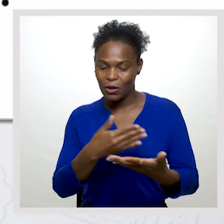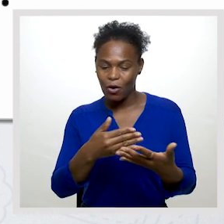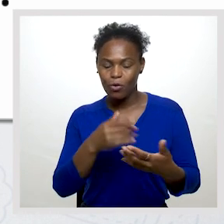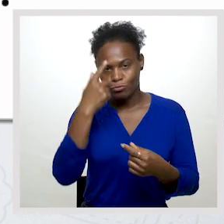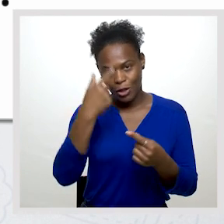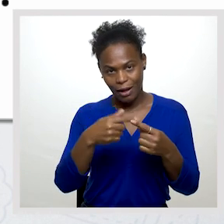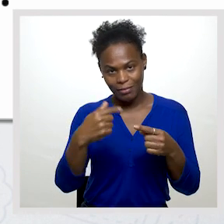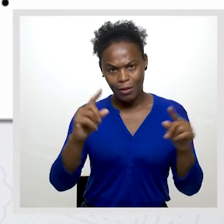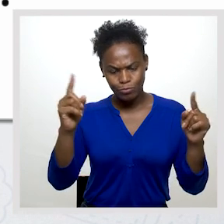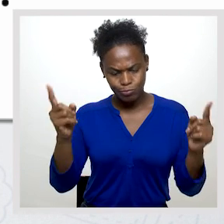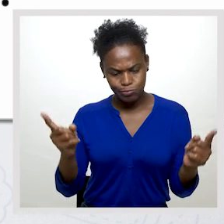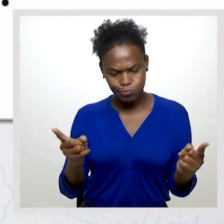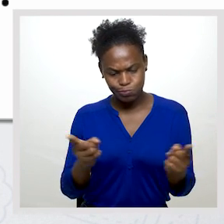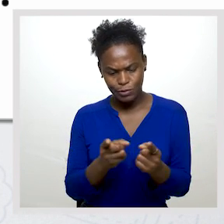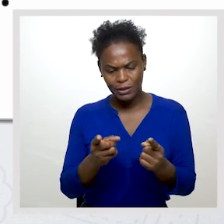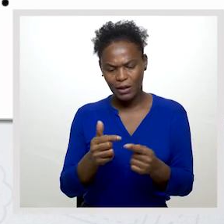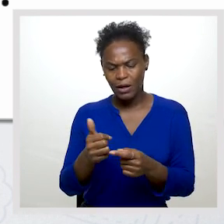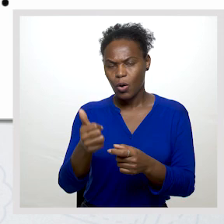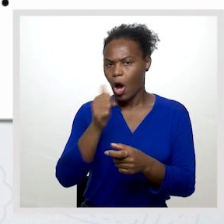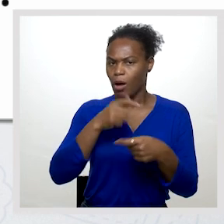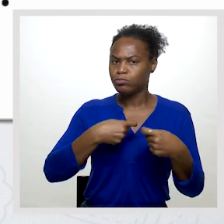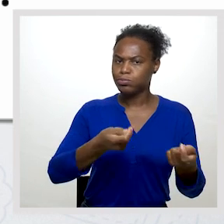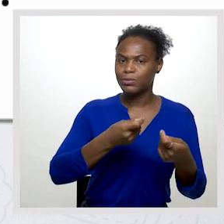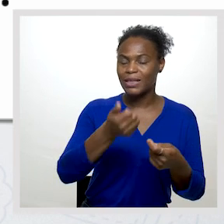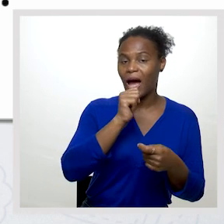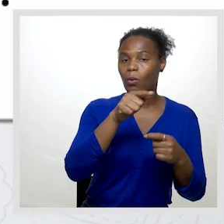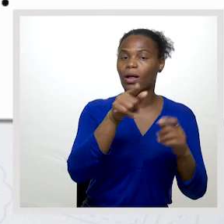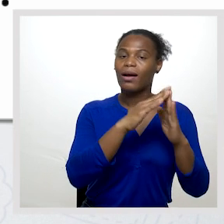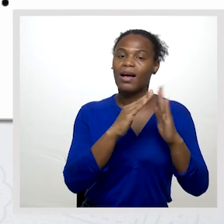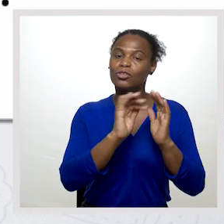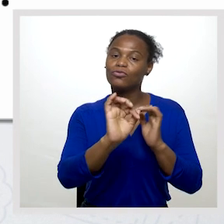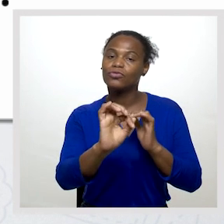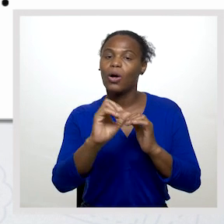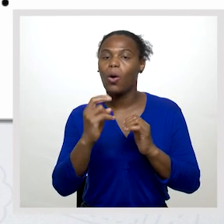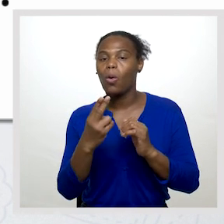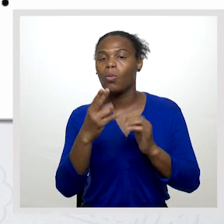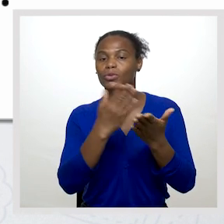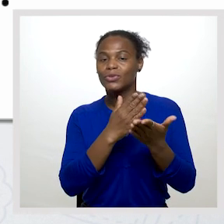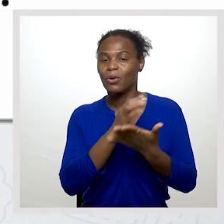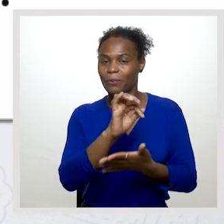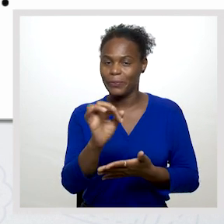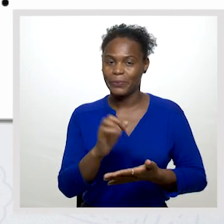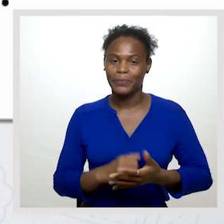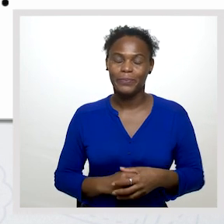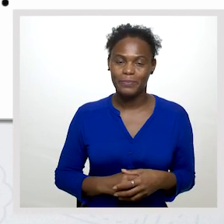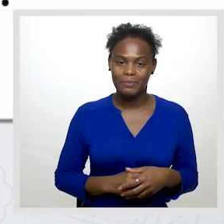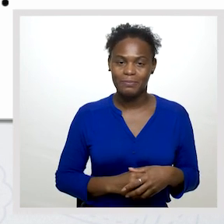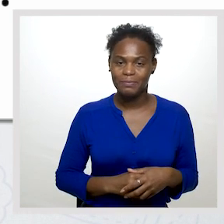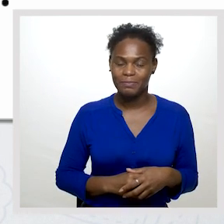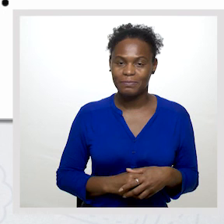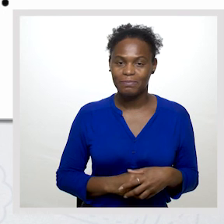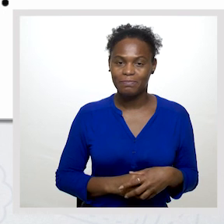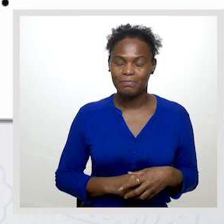que visa diminuir o consumo da água em sua casa ou na sua escola.